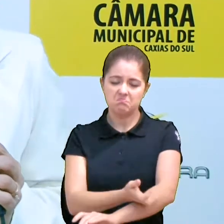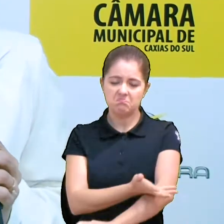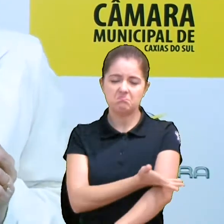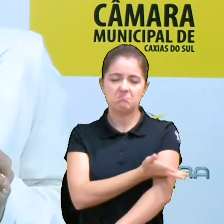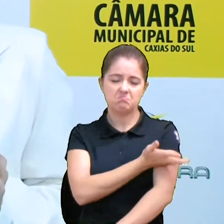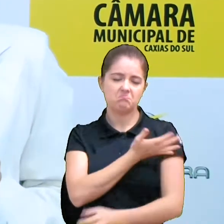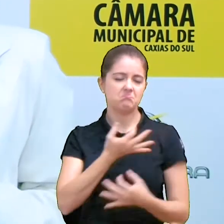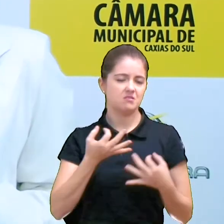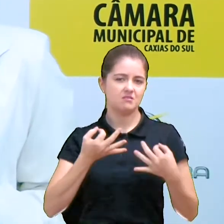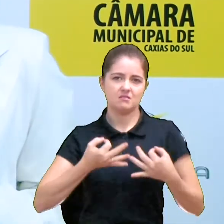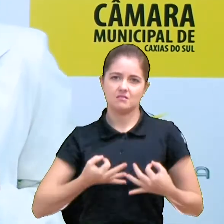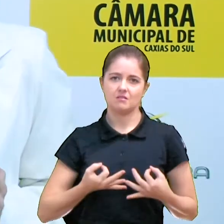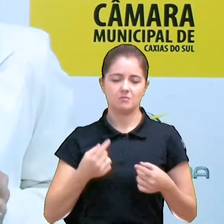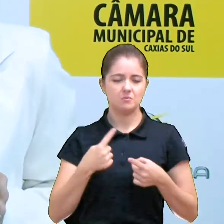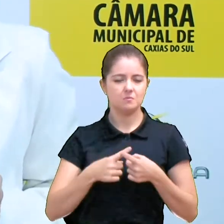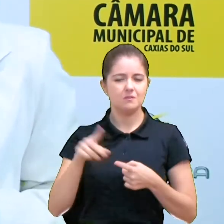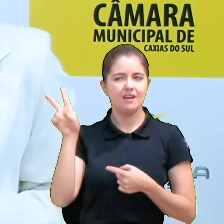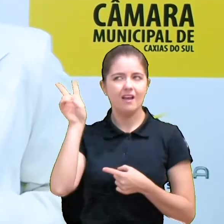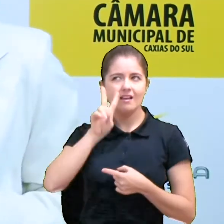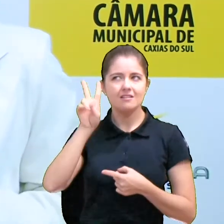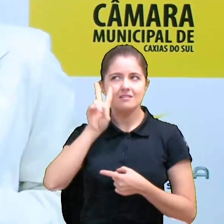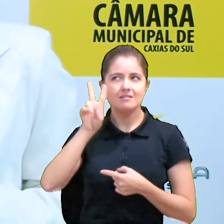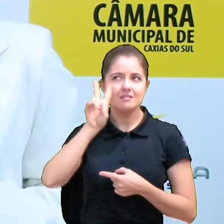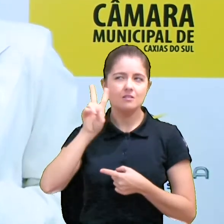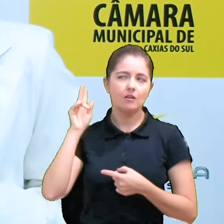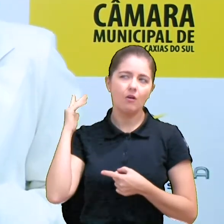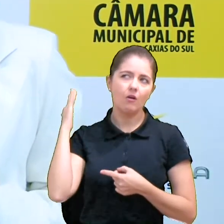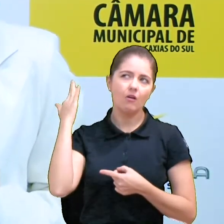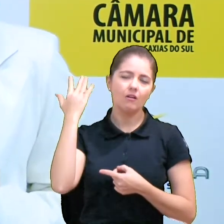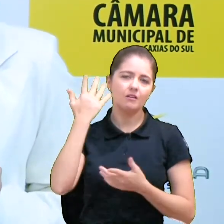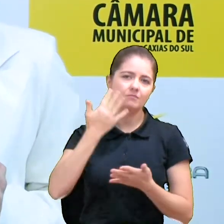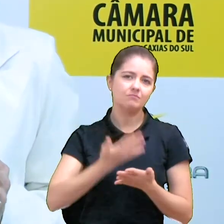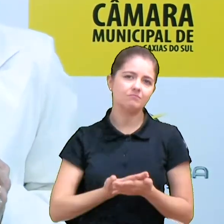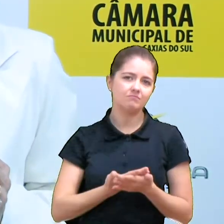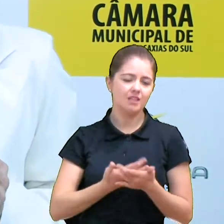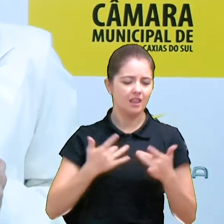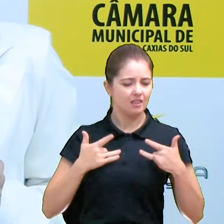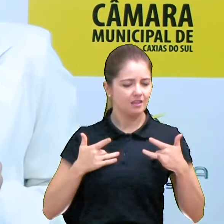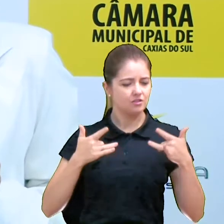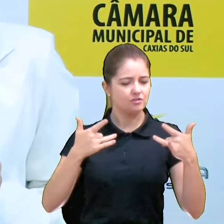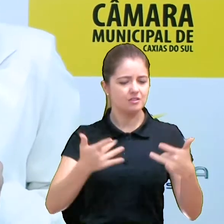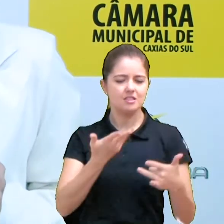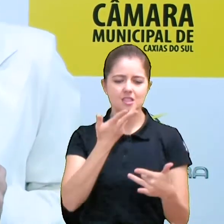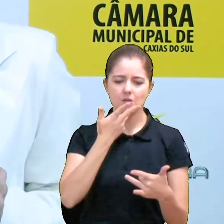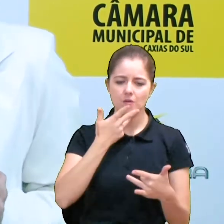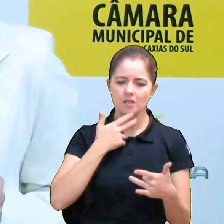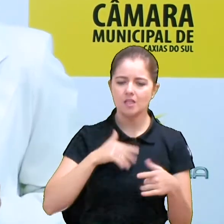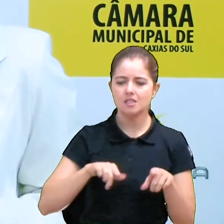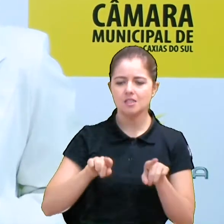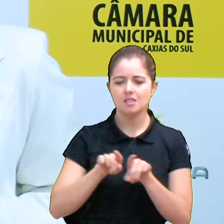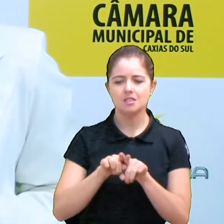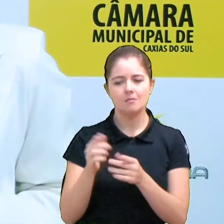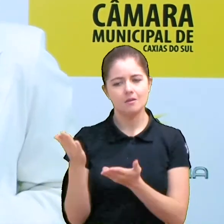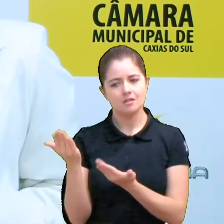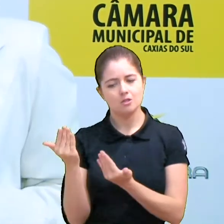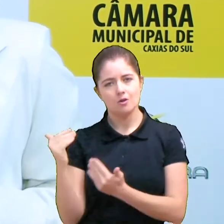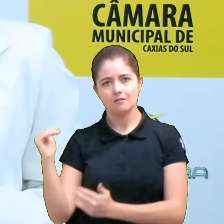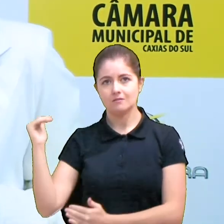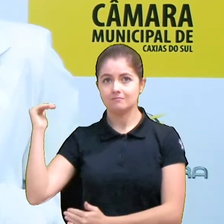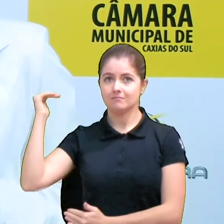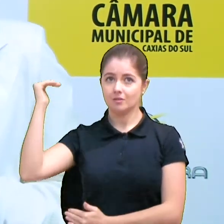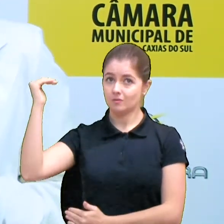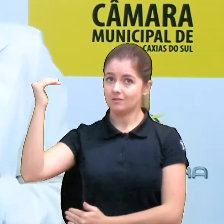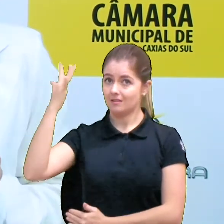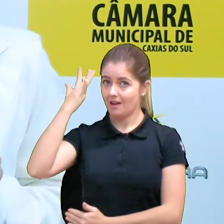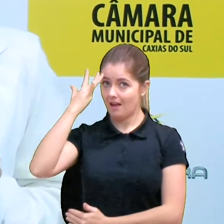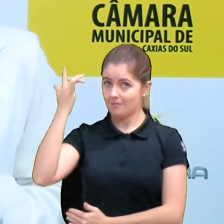com essa história de dedicação a essas crianças, adultos, adolescentes.